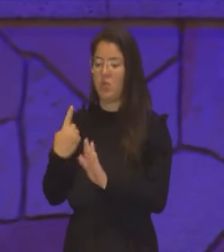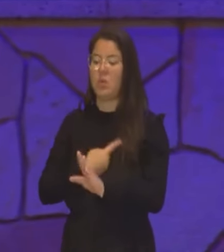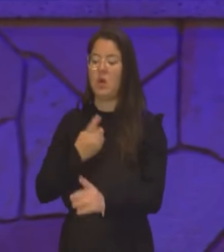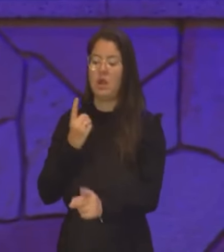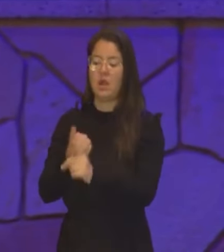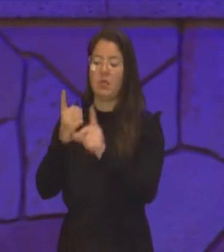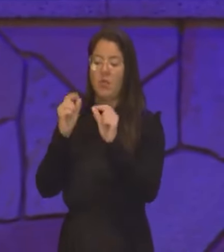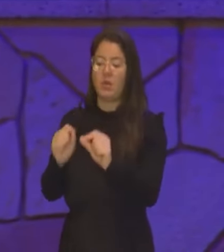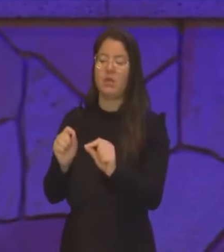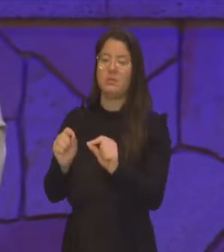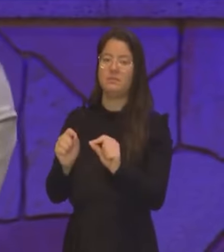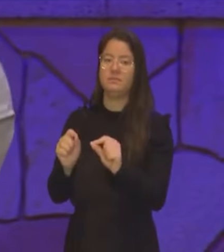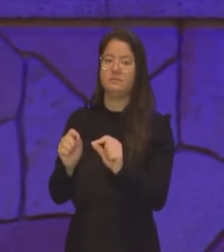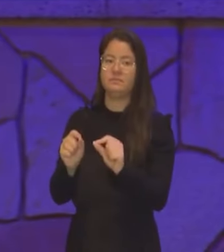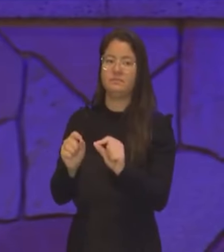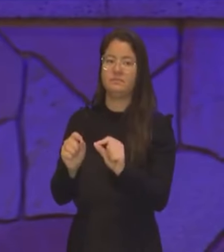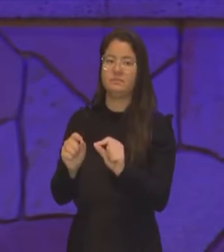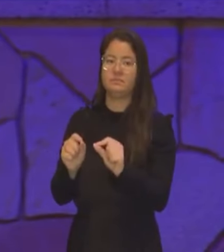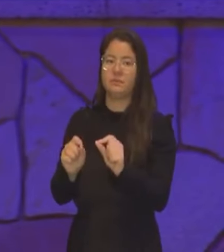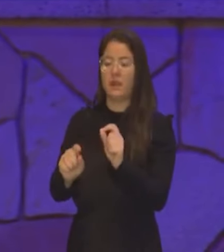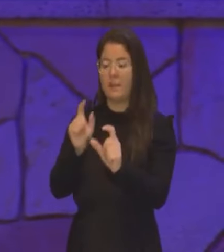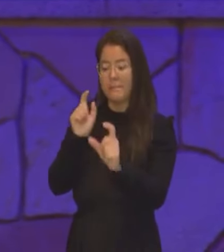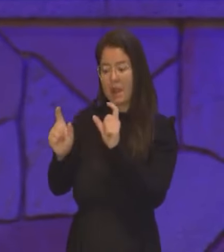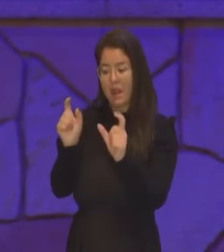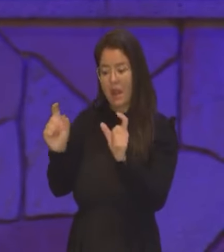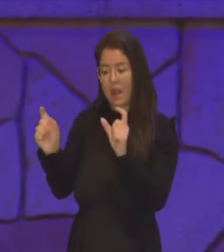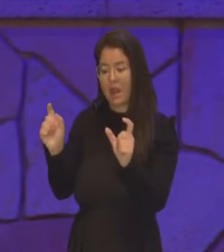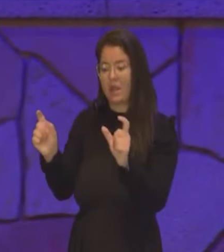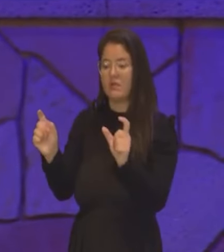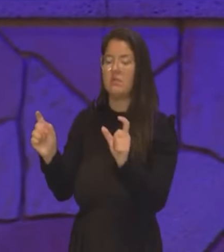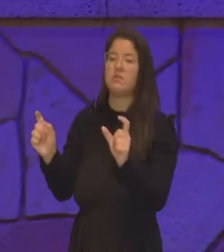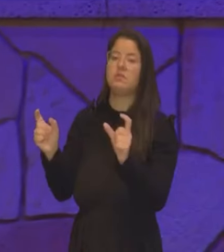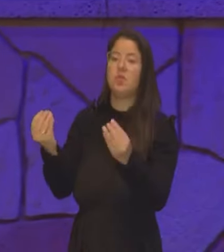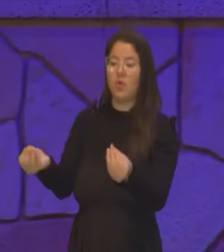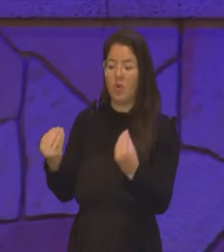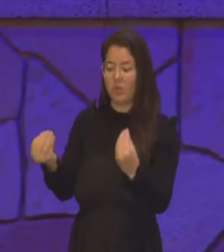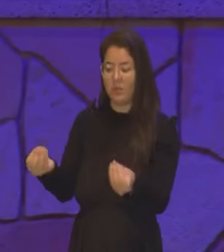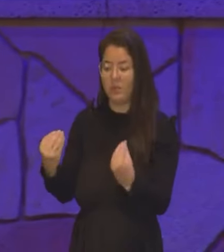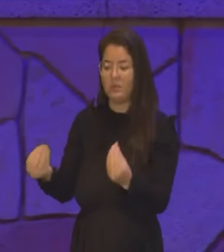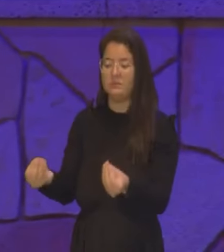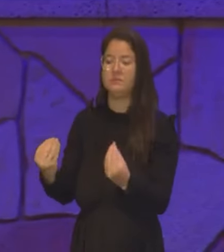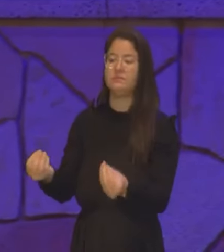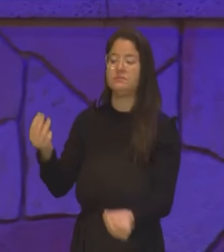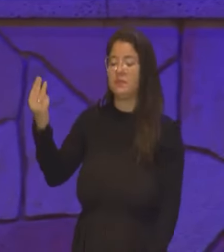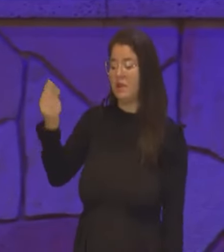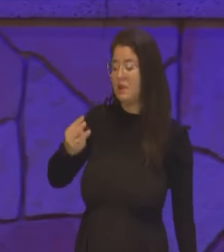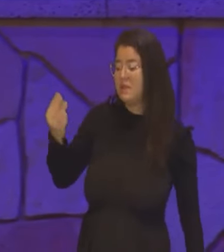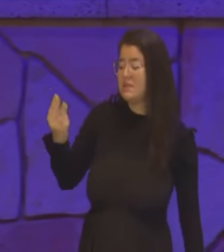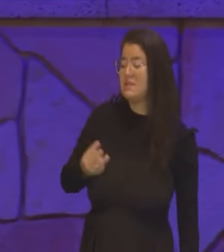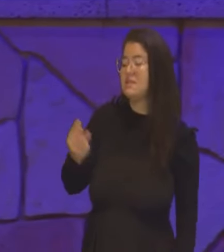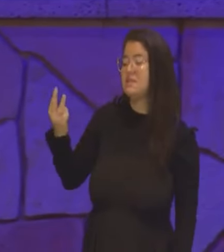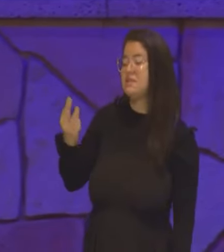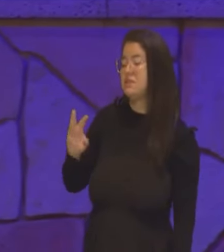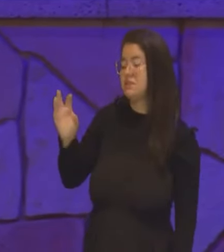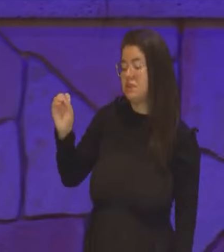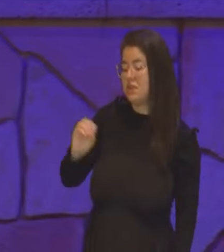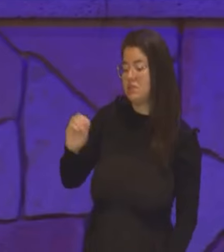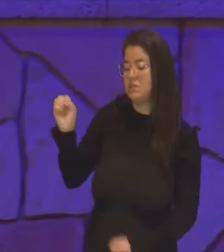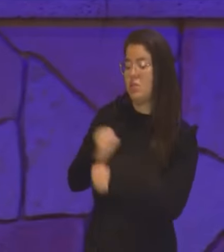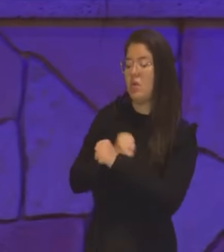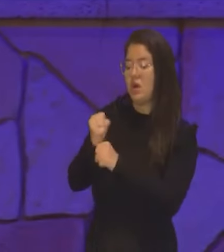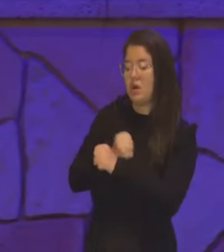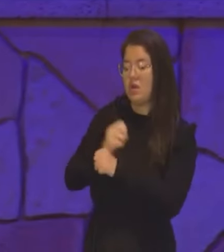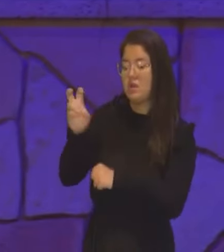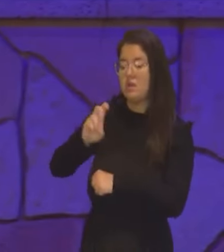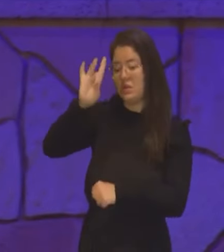encontramos as palavras que foram proferidas assim: do 30º ano, no 5º dia